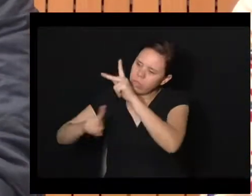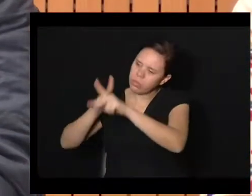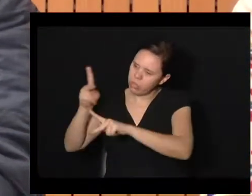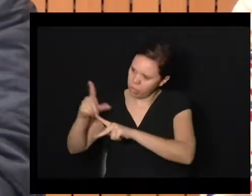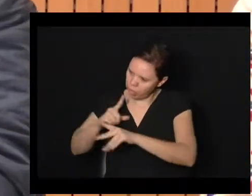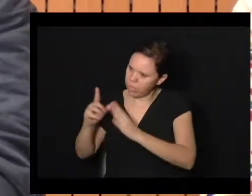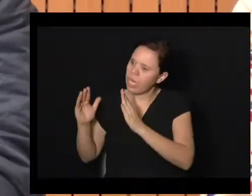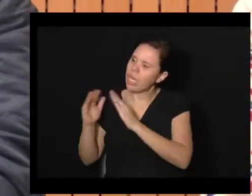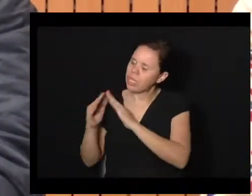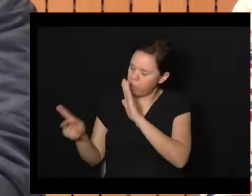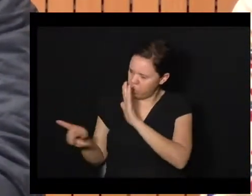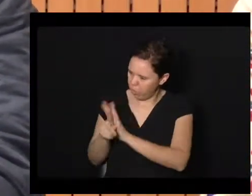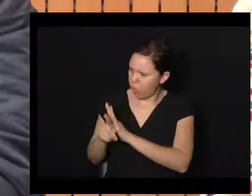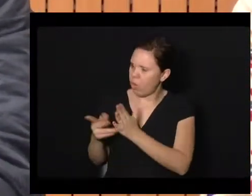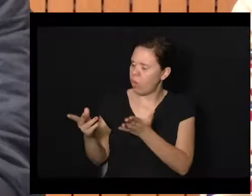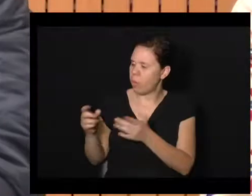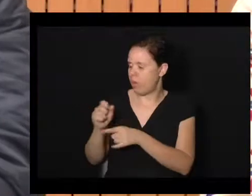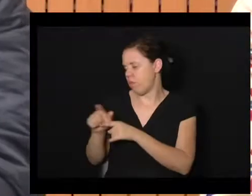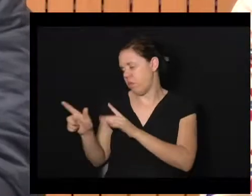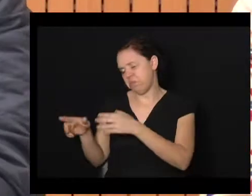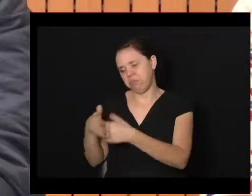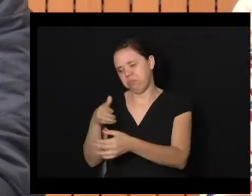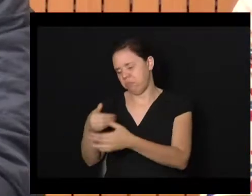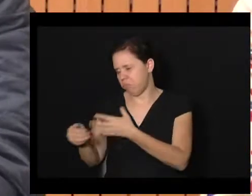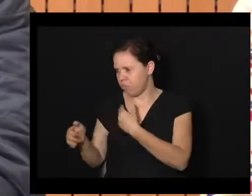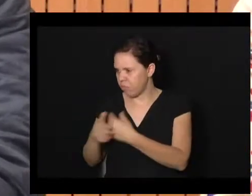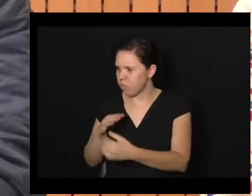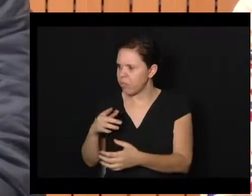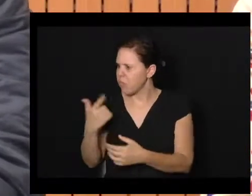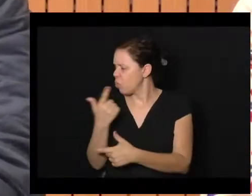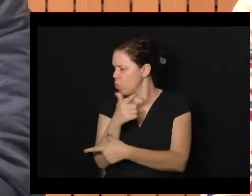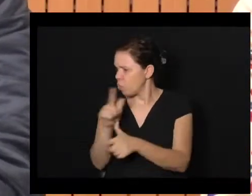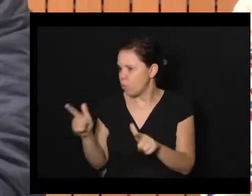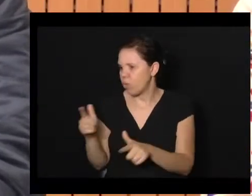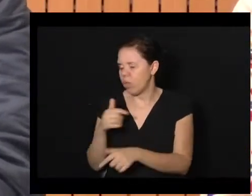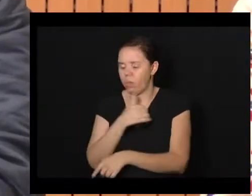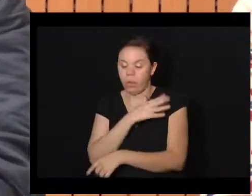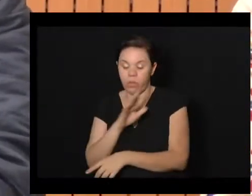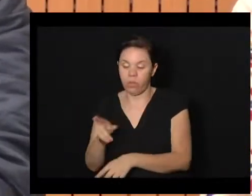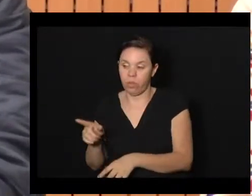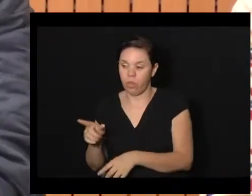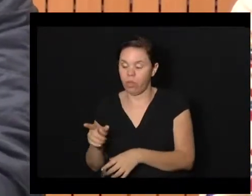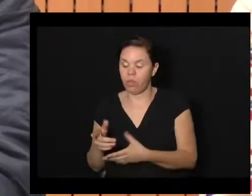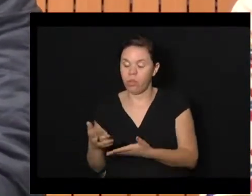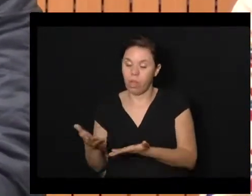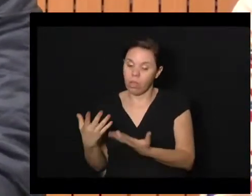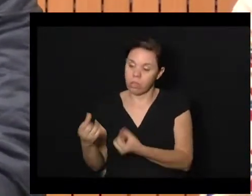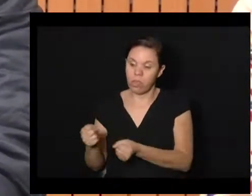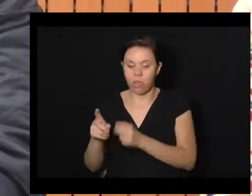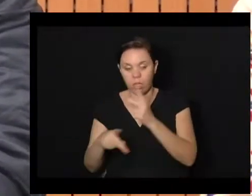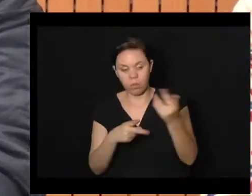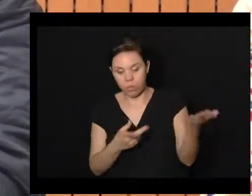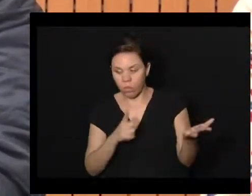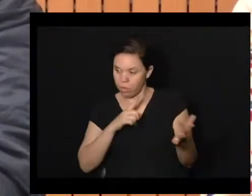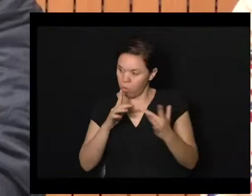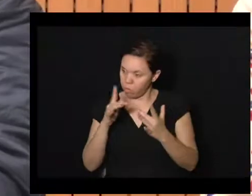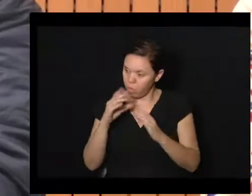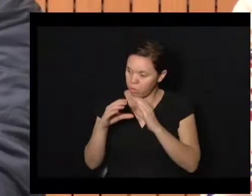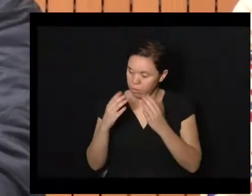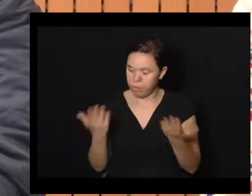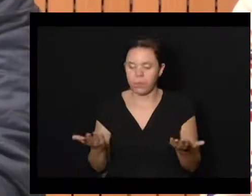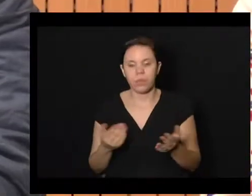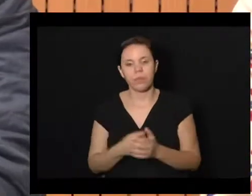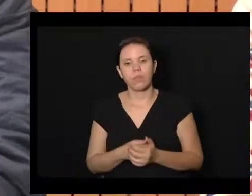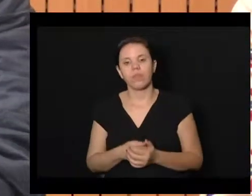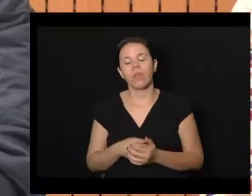sociedade e pelo o público em geral né então centro pop um outro serviço essencial no município de campinas detém 2 entre o pop